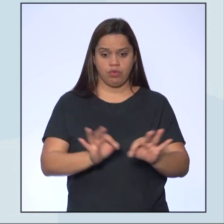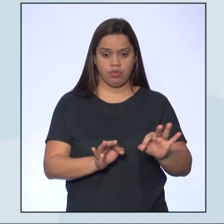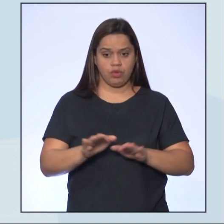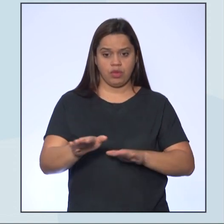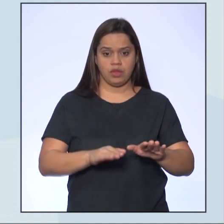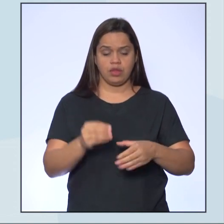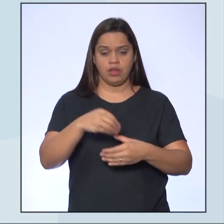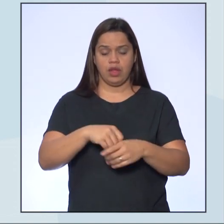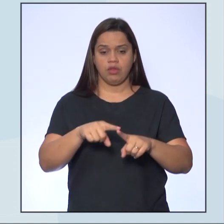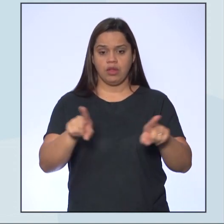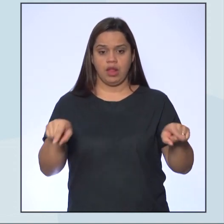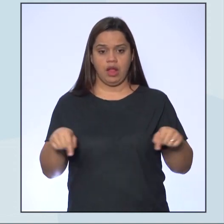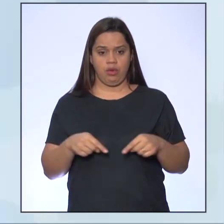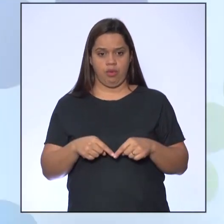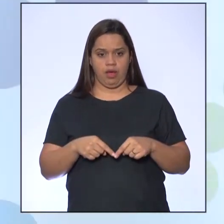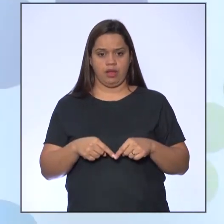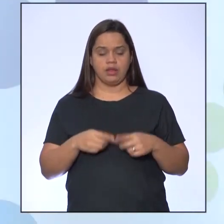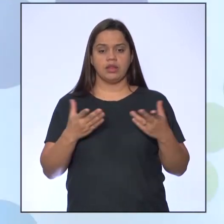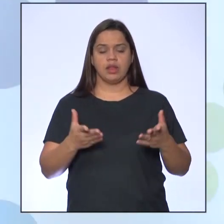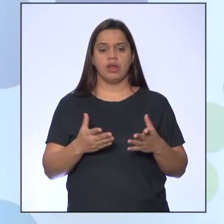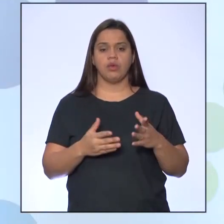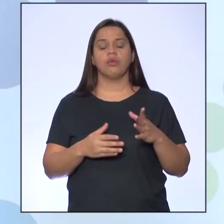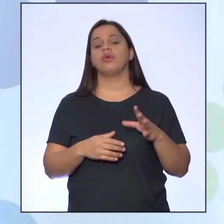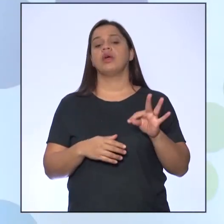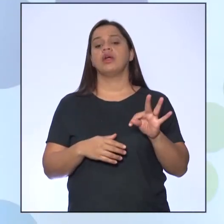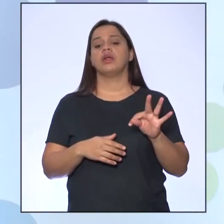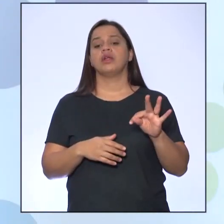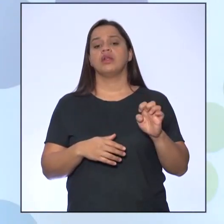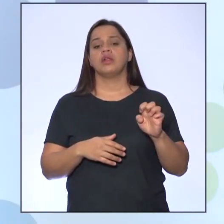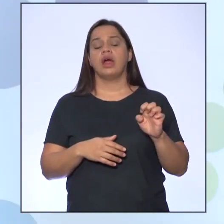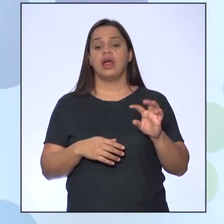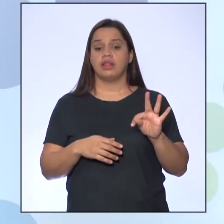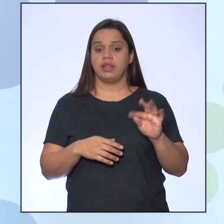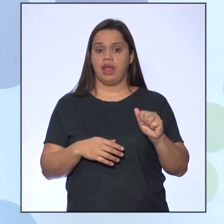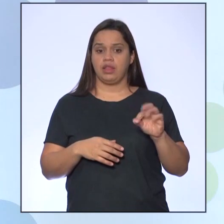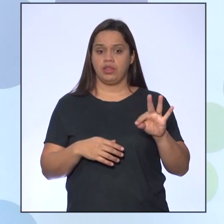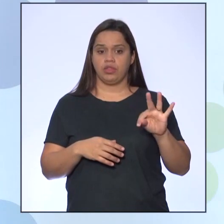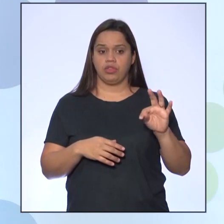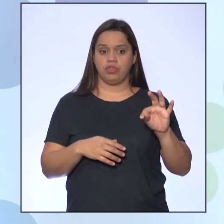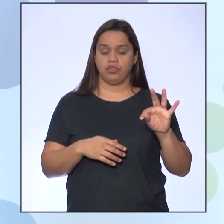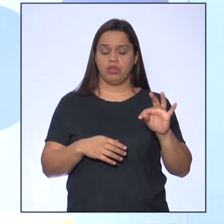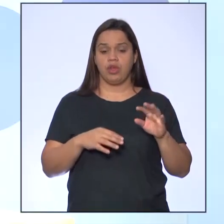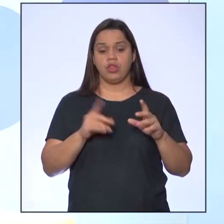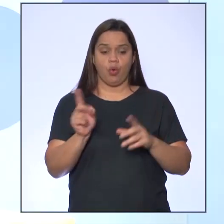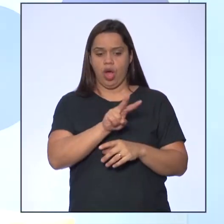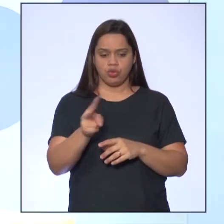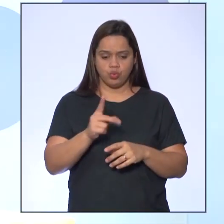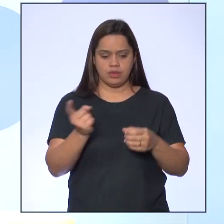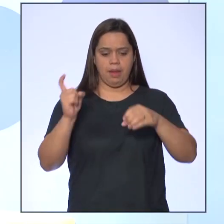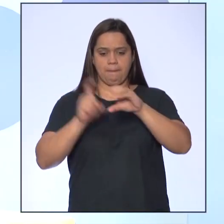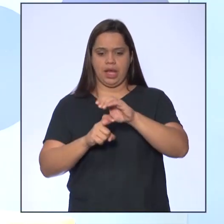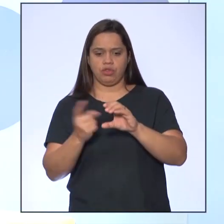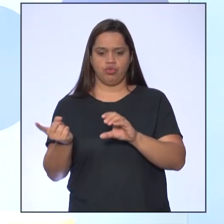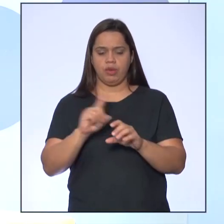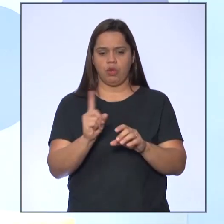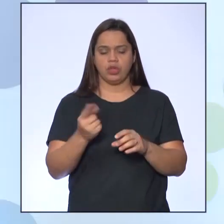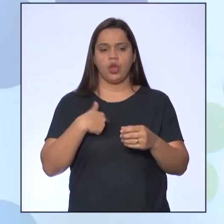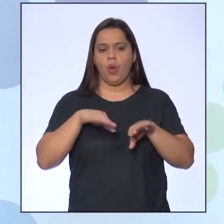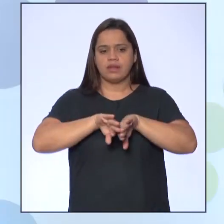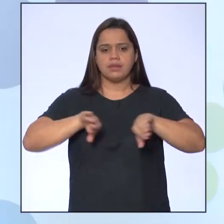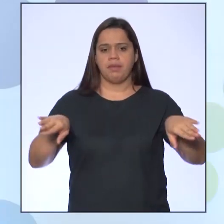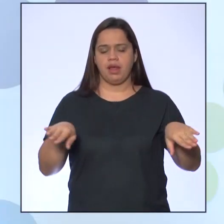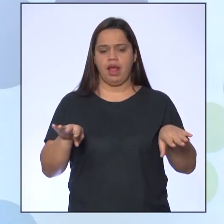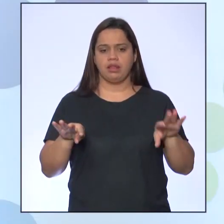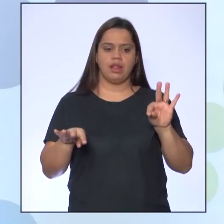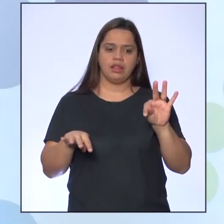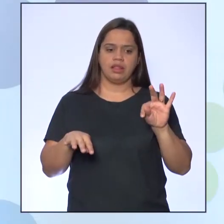tá? Então, assim, a tática sempre vai depender da técnica, não é isso? Por quê? Porque não adianta eu ter uma